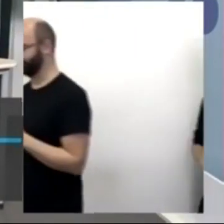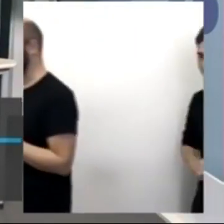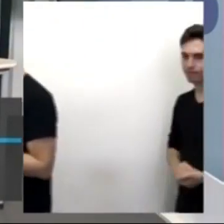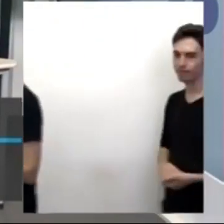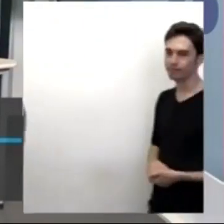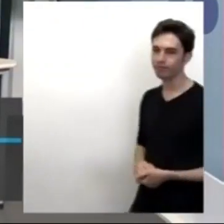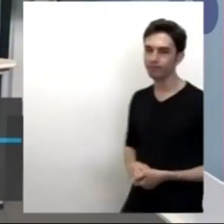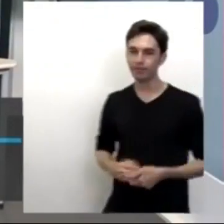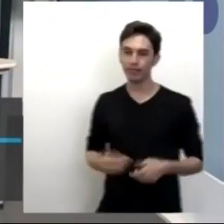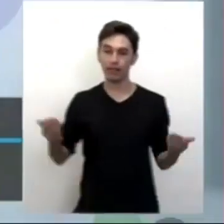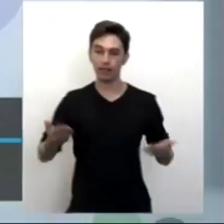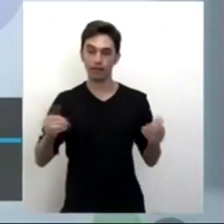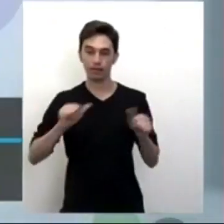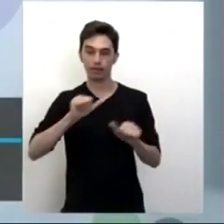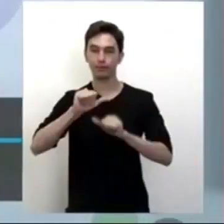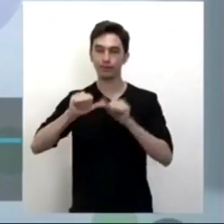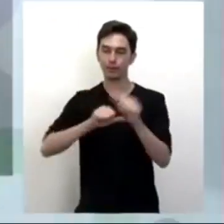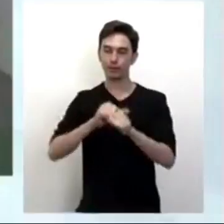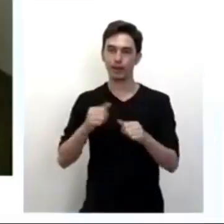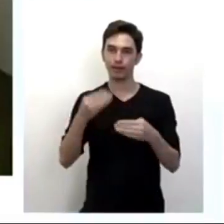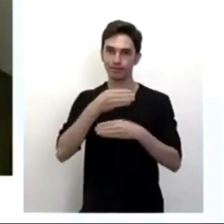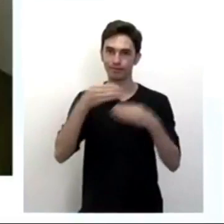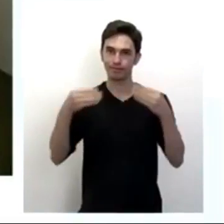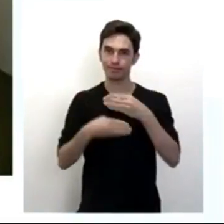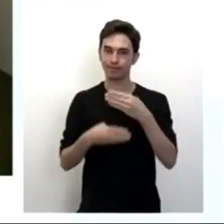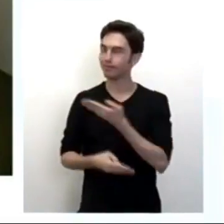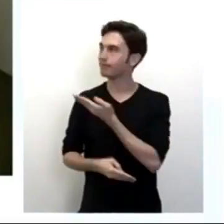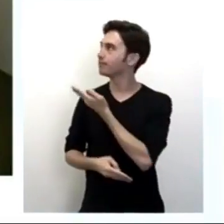aqui, por gentileza, bota no LED,